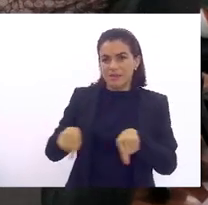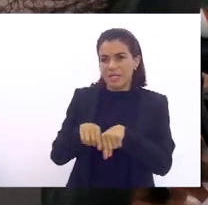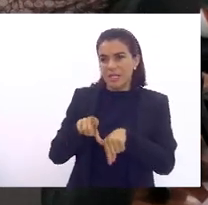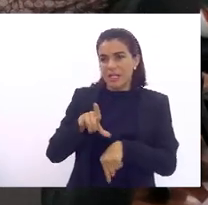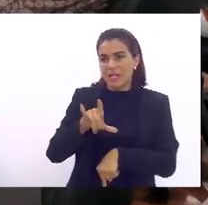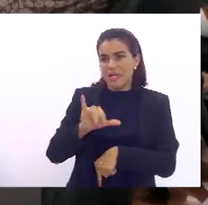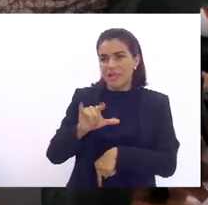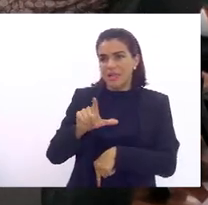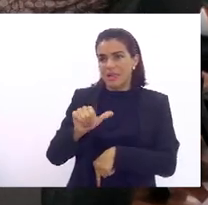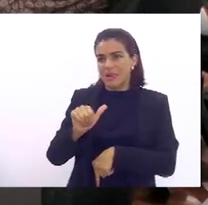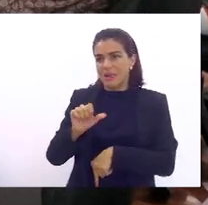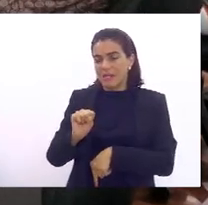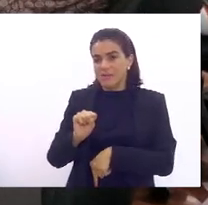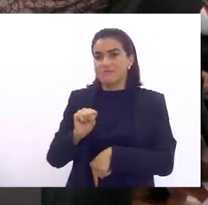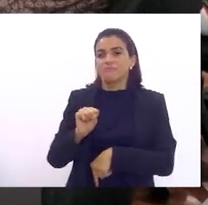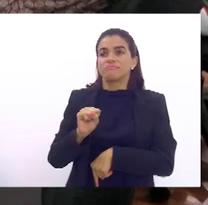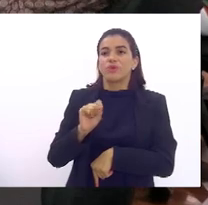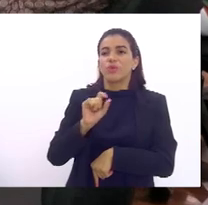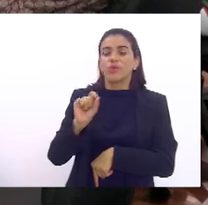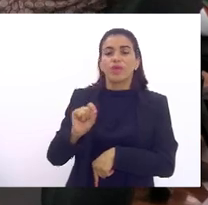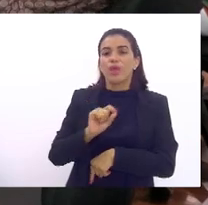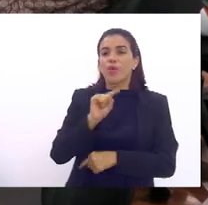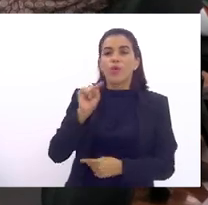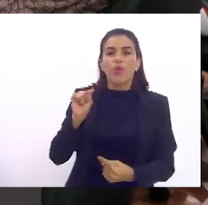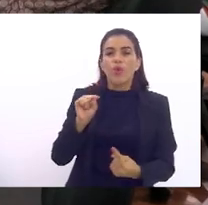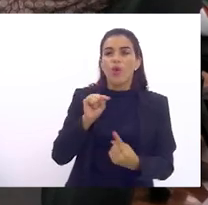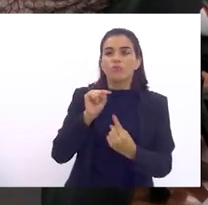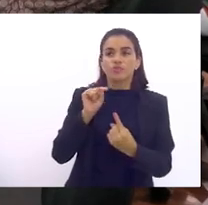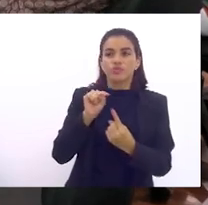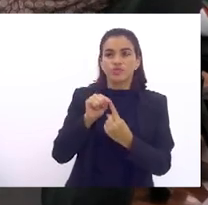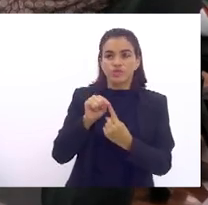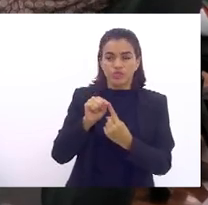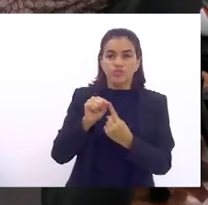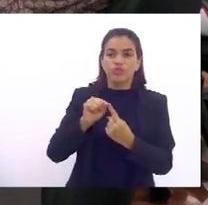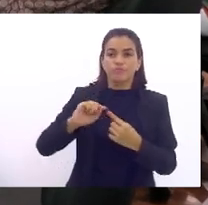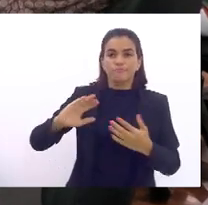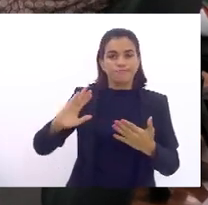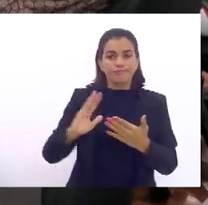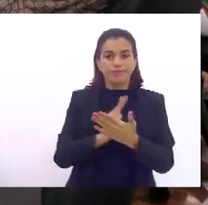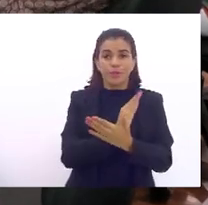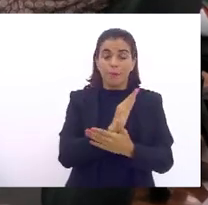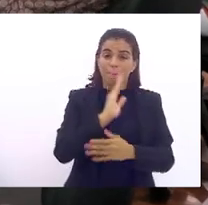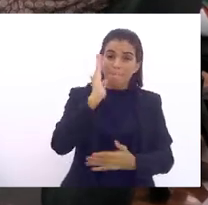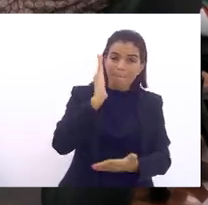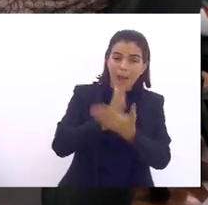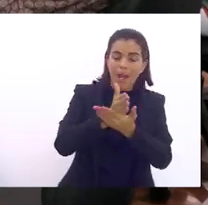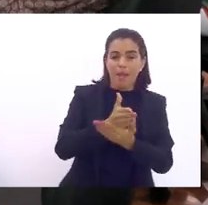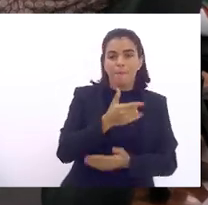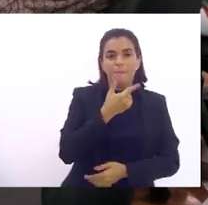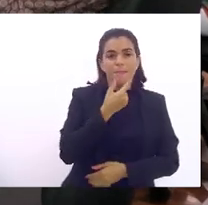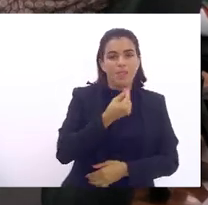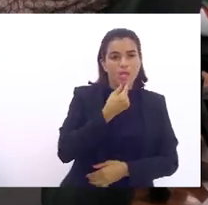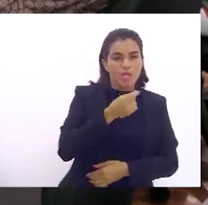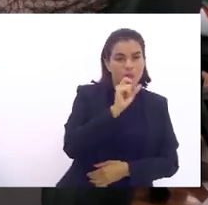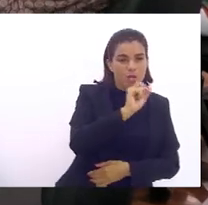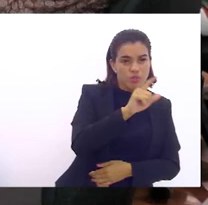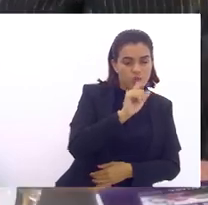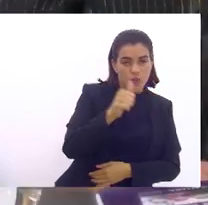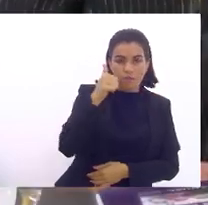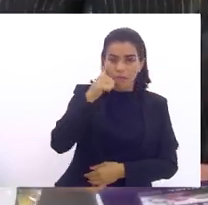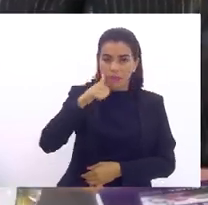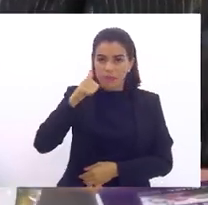sala lilás é veio para extirpar que menino veste azul e menina veste rosa não tem